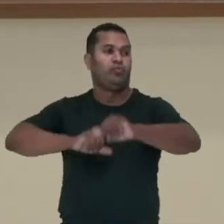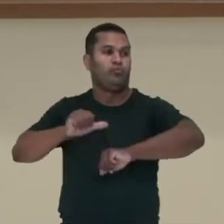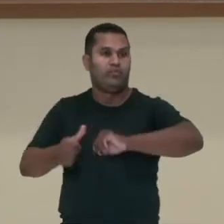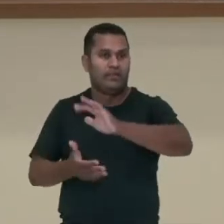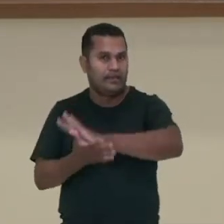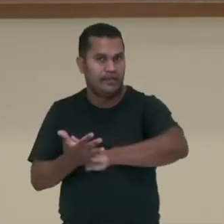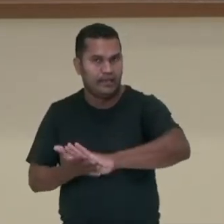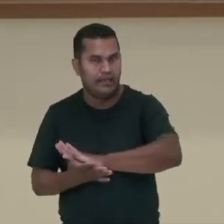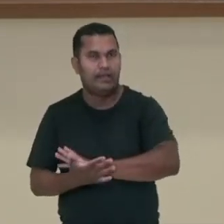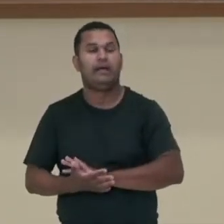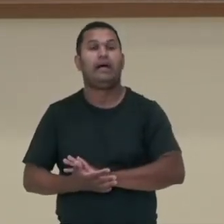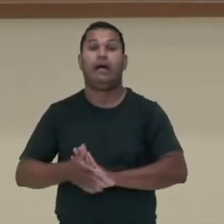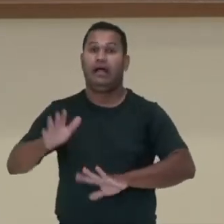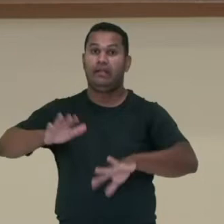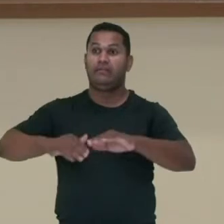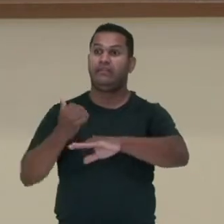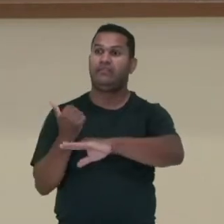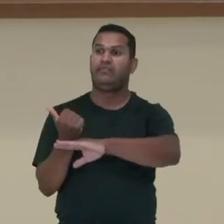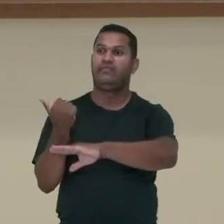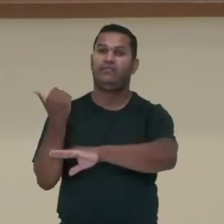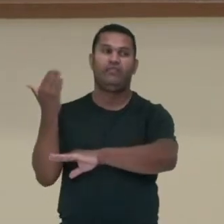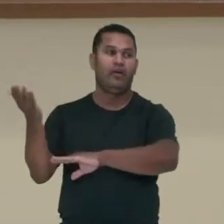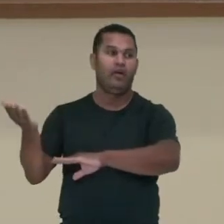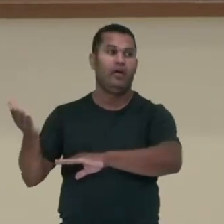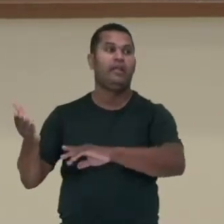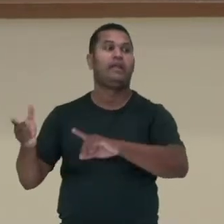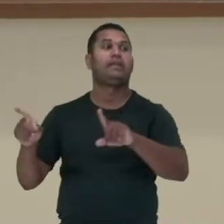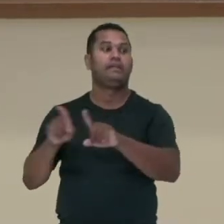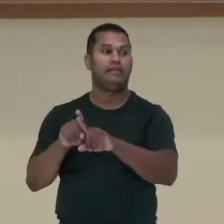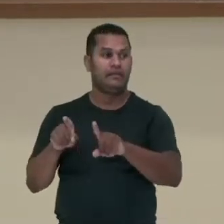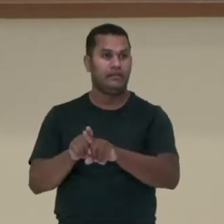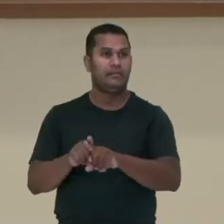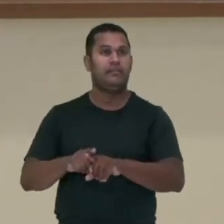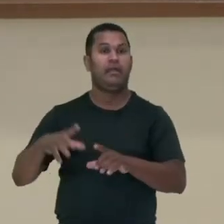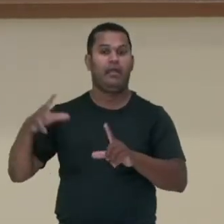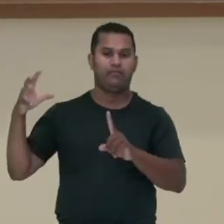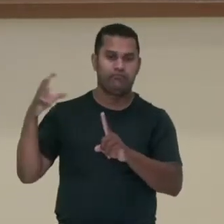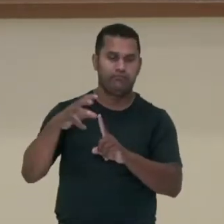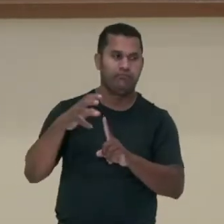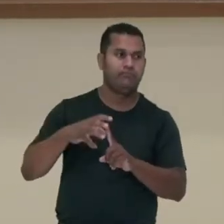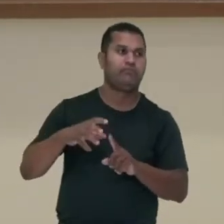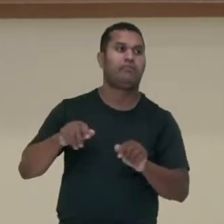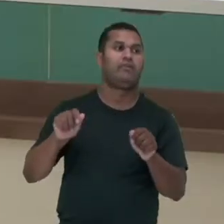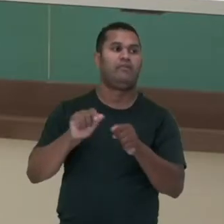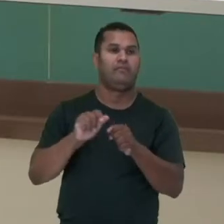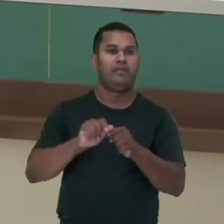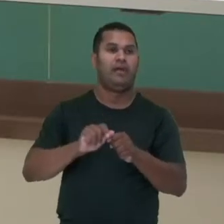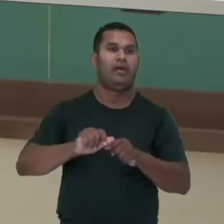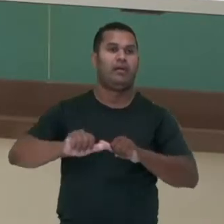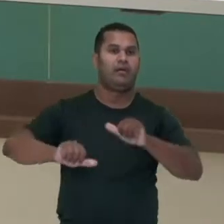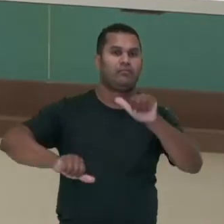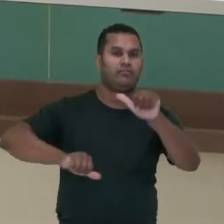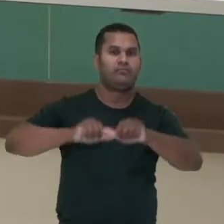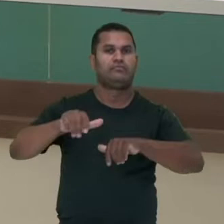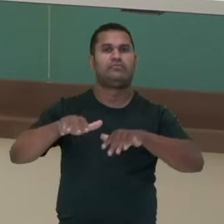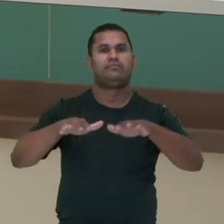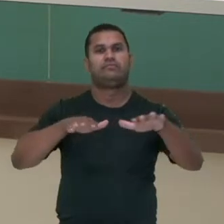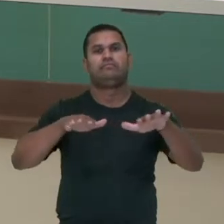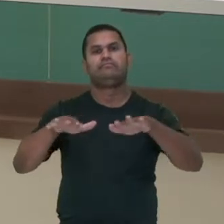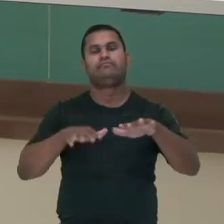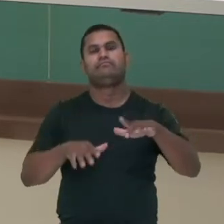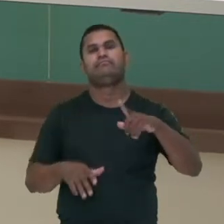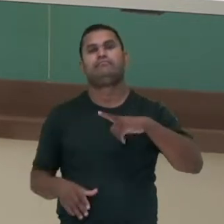vezes mais genes envolvidos que a gente vai lá lembrando lá do conceito de herança multifatorial. A gente vai chamar de